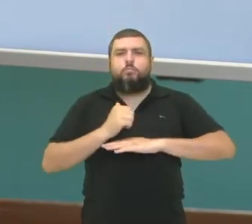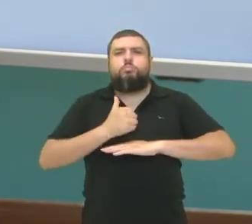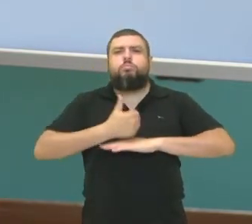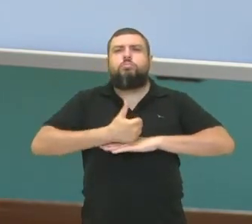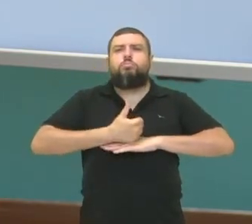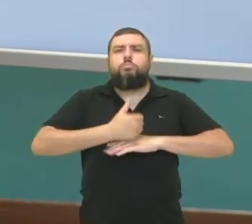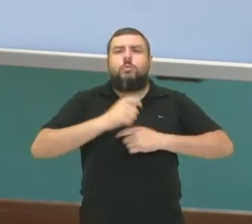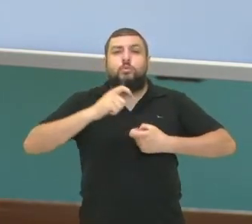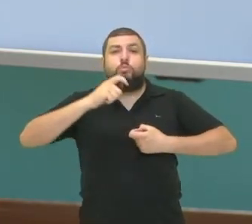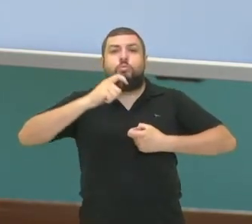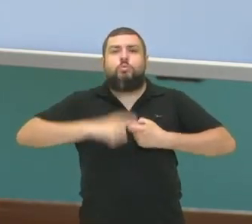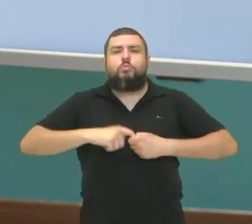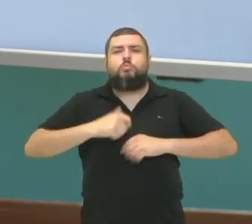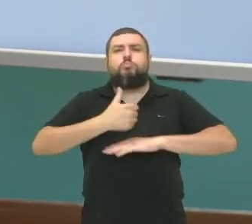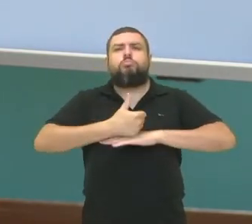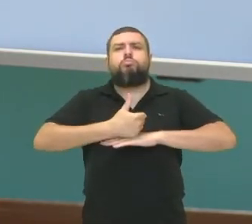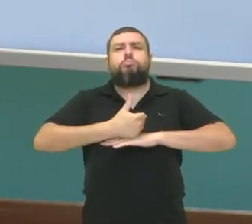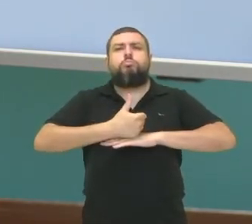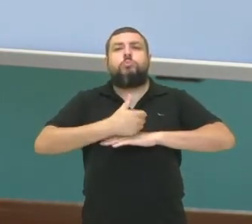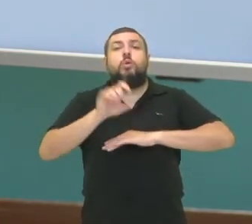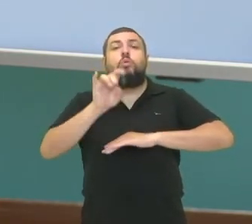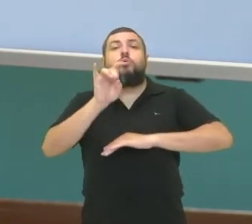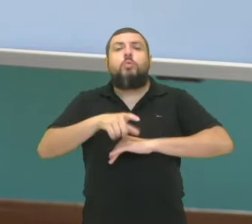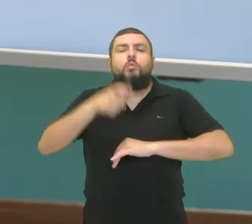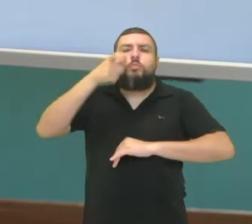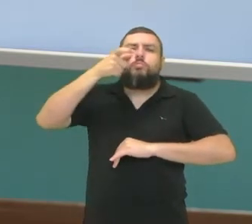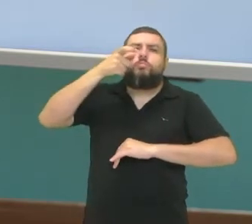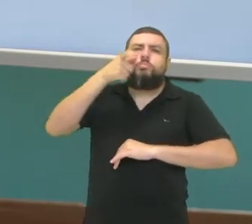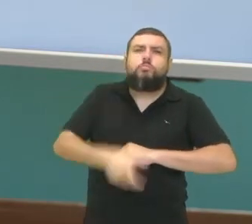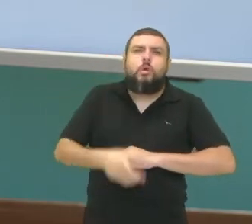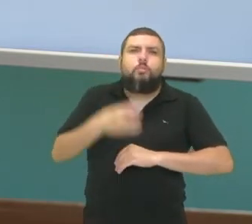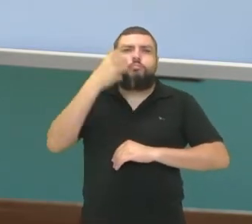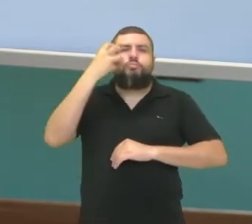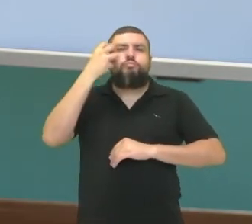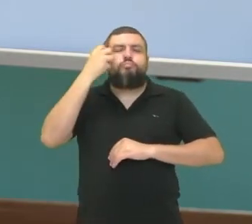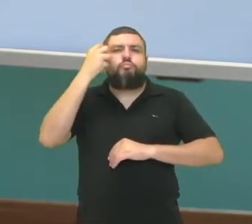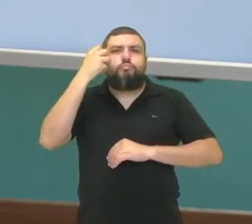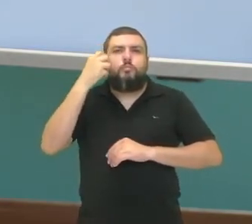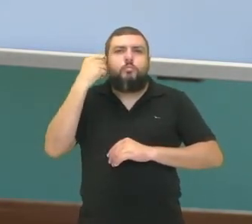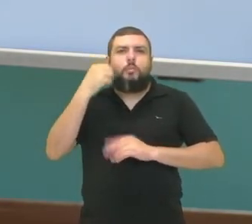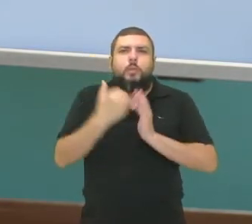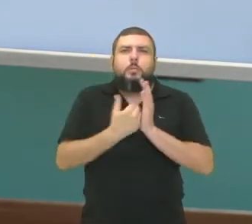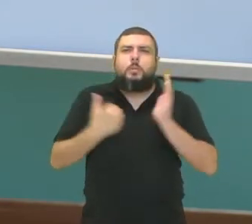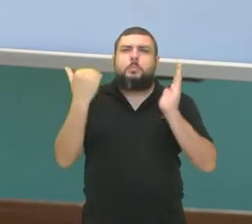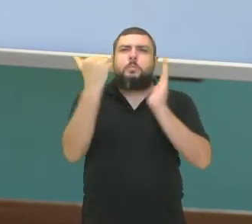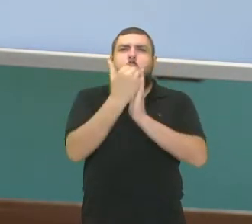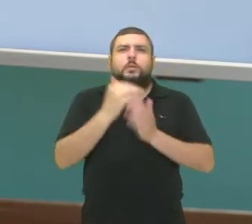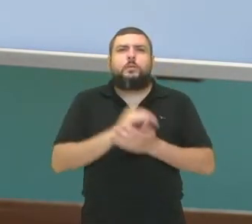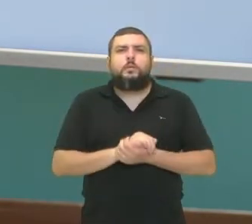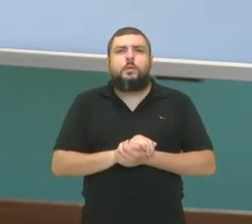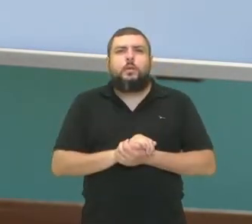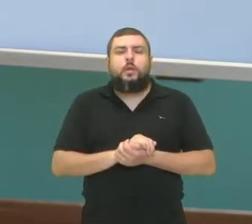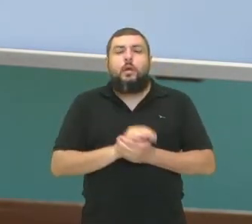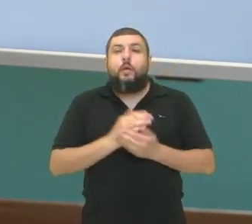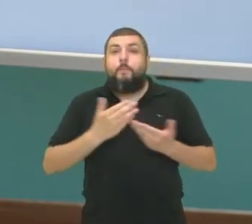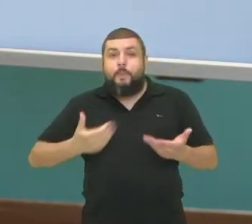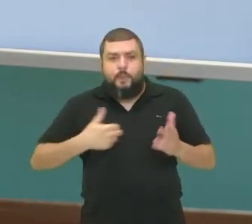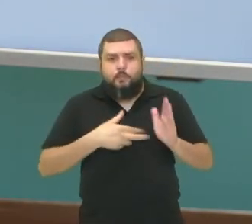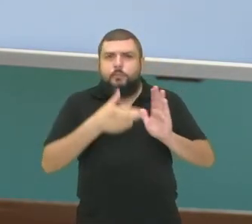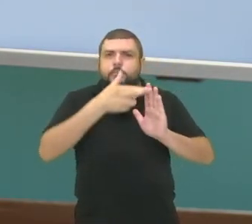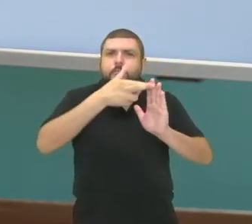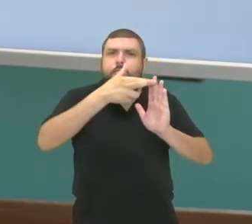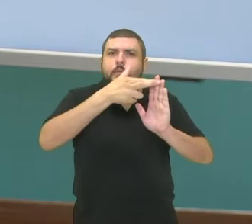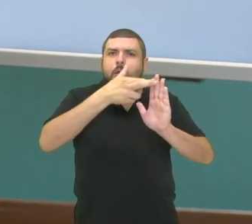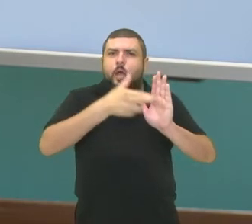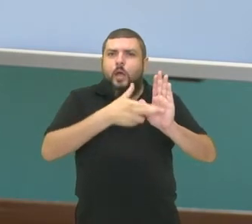fábrica, queria ganhar dinheiro, queria aumentar o seu capital. Então, não existiam regras que defendiam